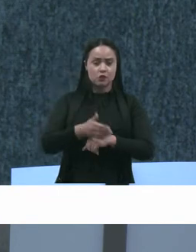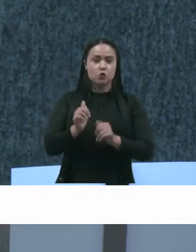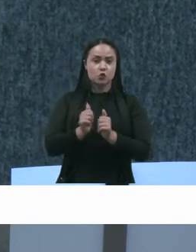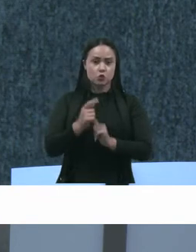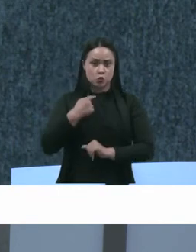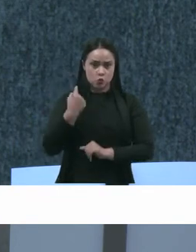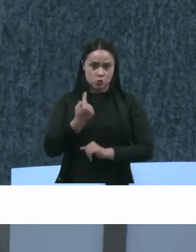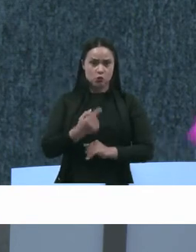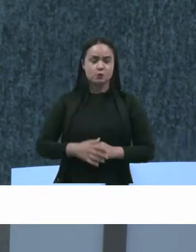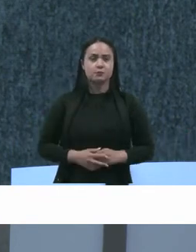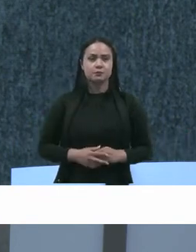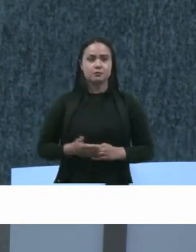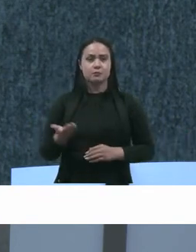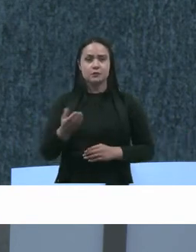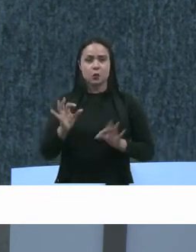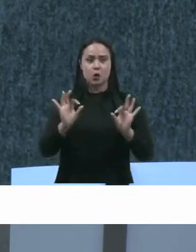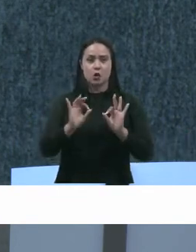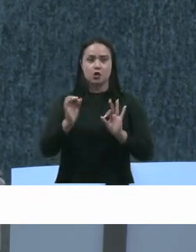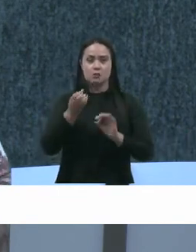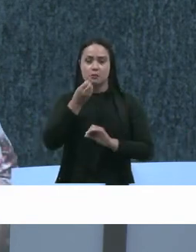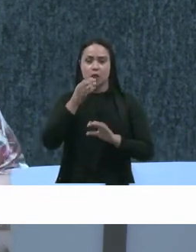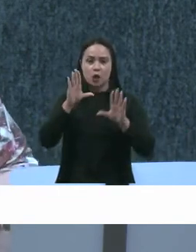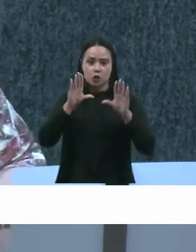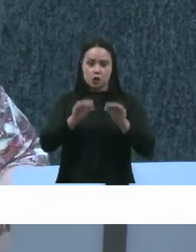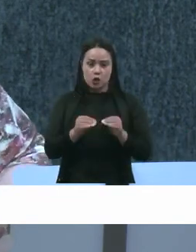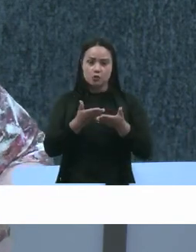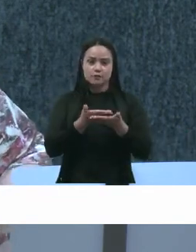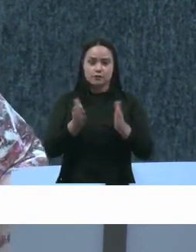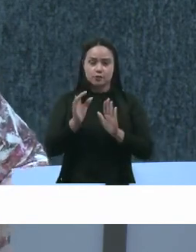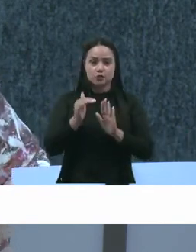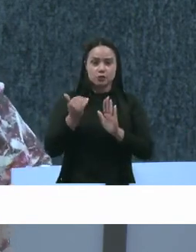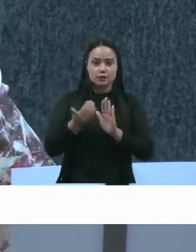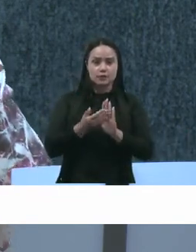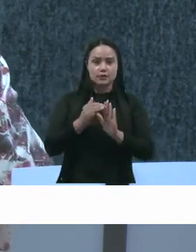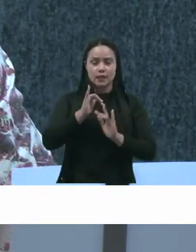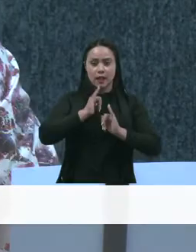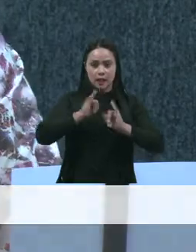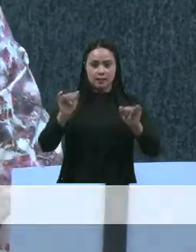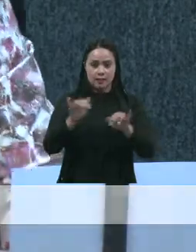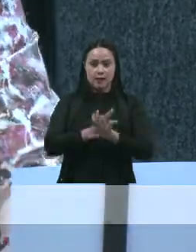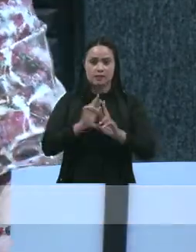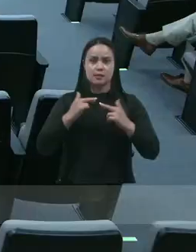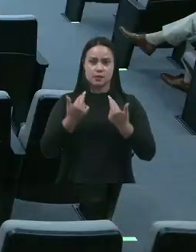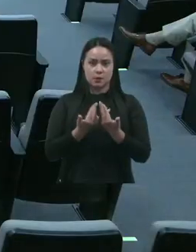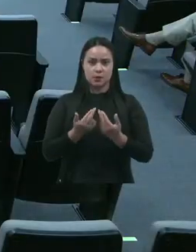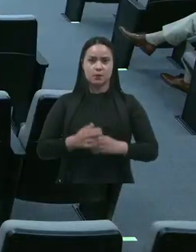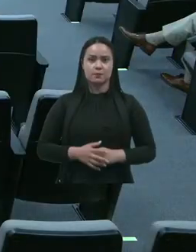conosco. Desejo uma ótima noite a todos e declaro encerrada a sessão.